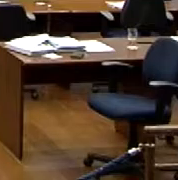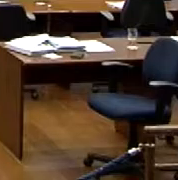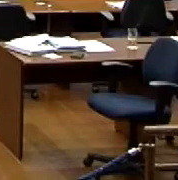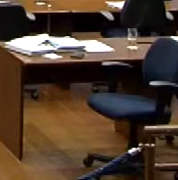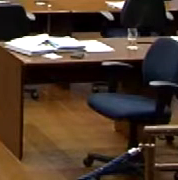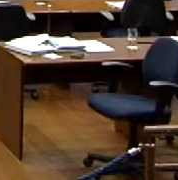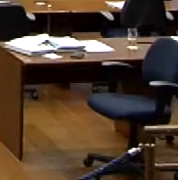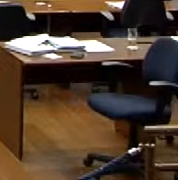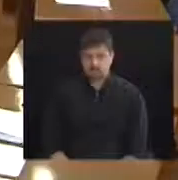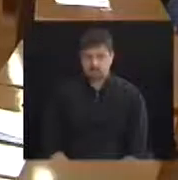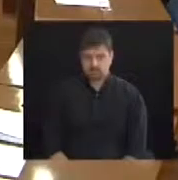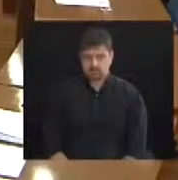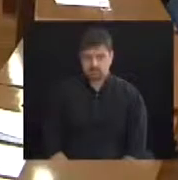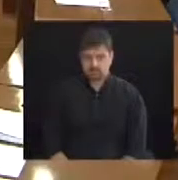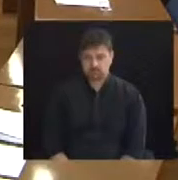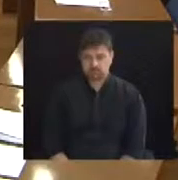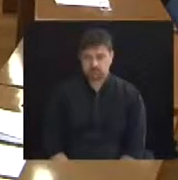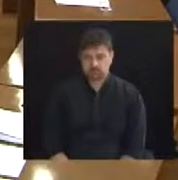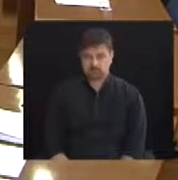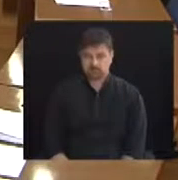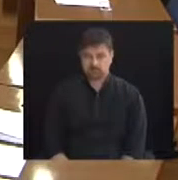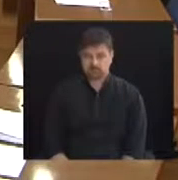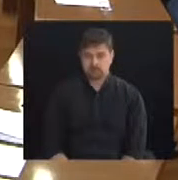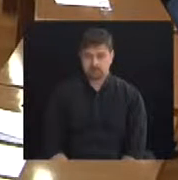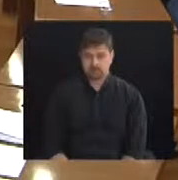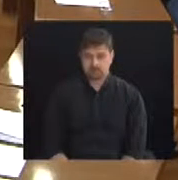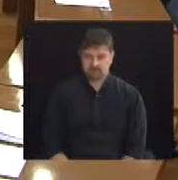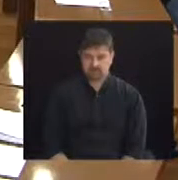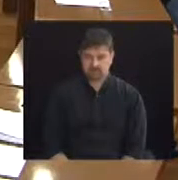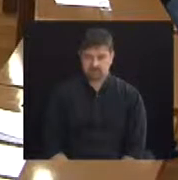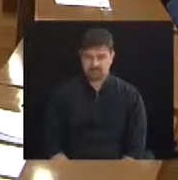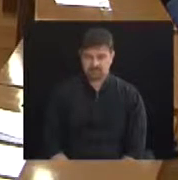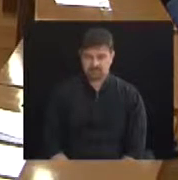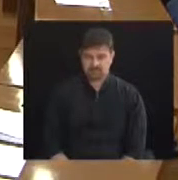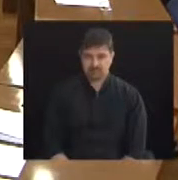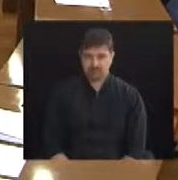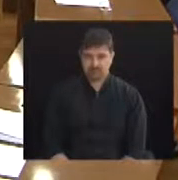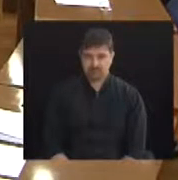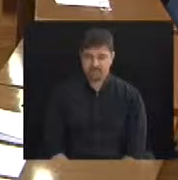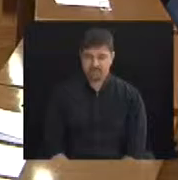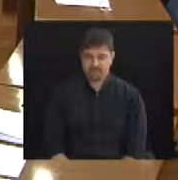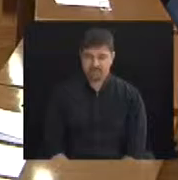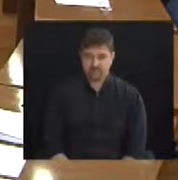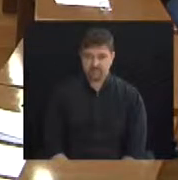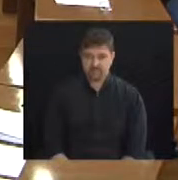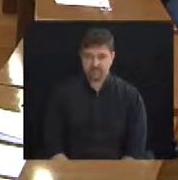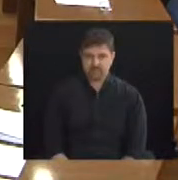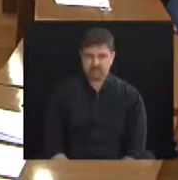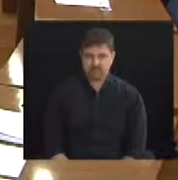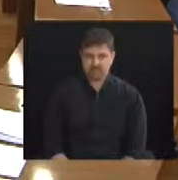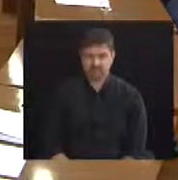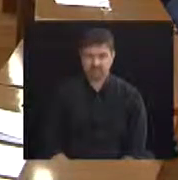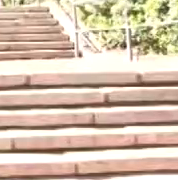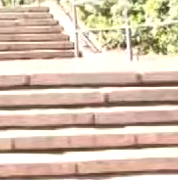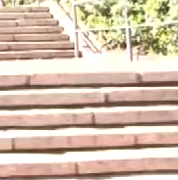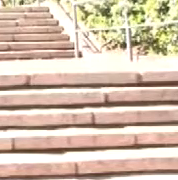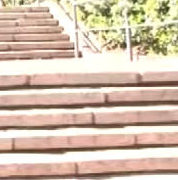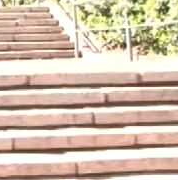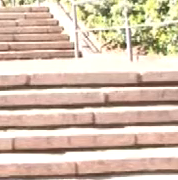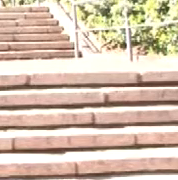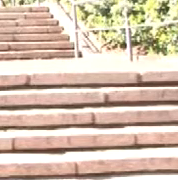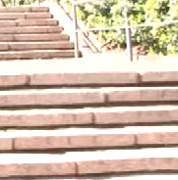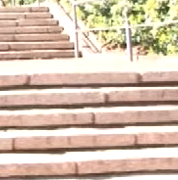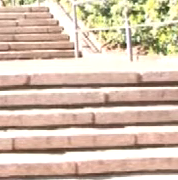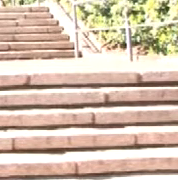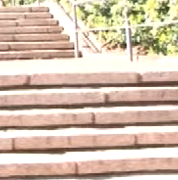supremo tribunal federal que declara ser inconstitucional mais quaisquer salários recebidos acima do teto legal no